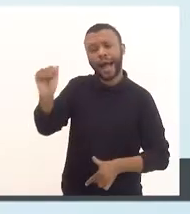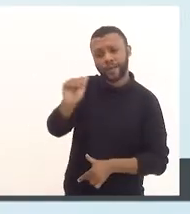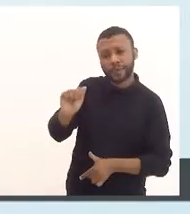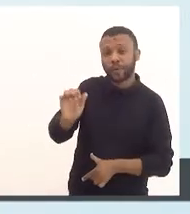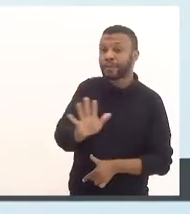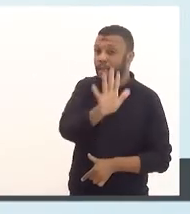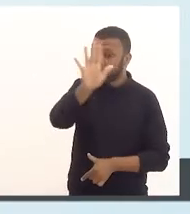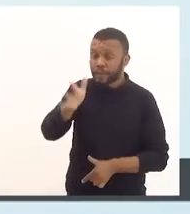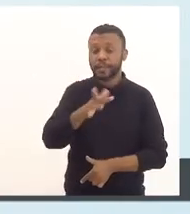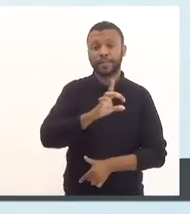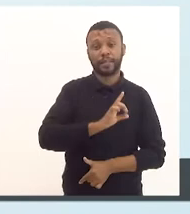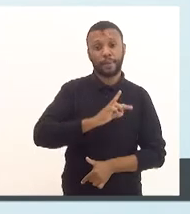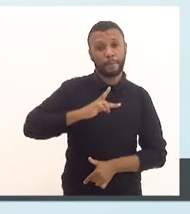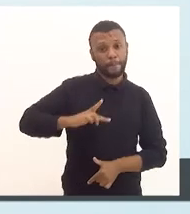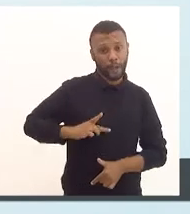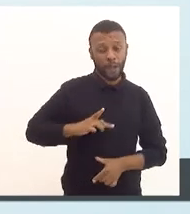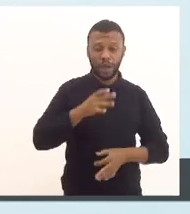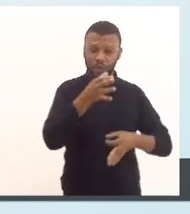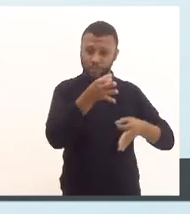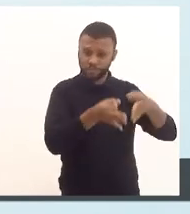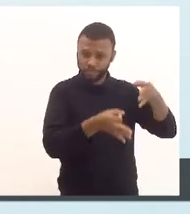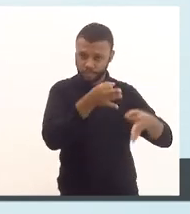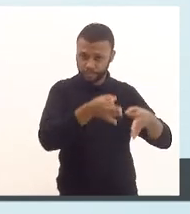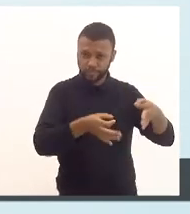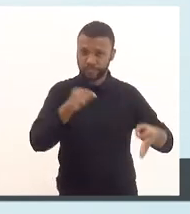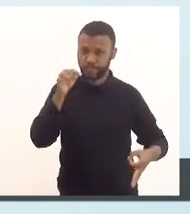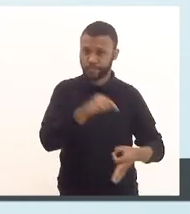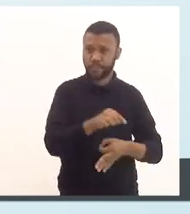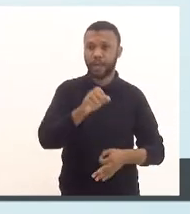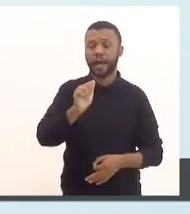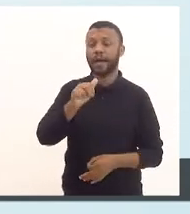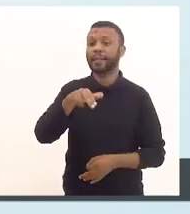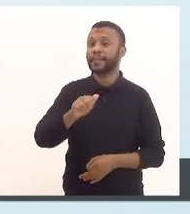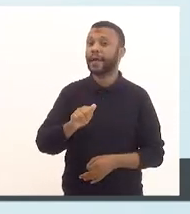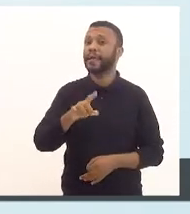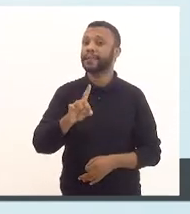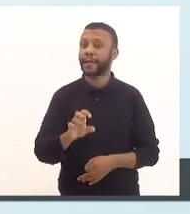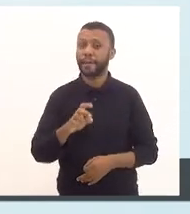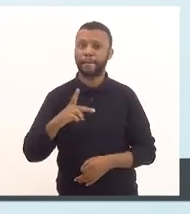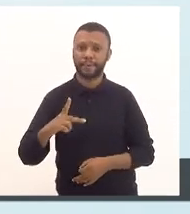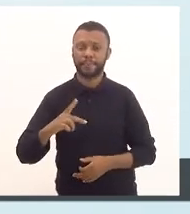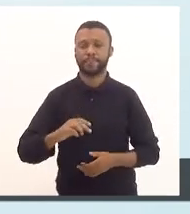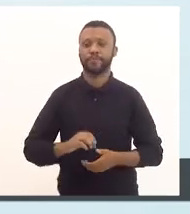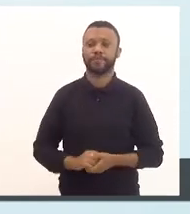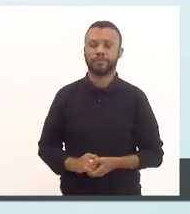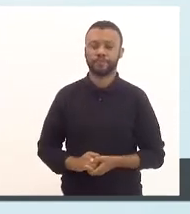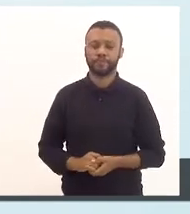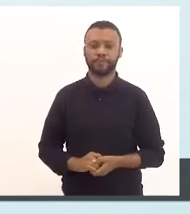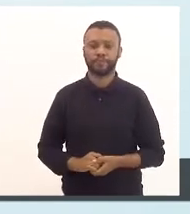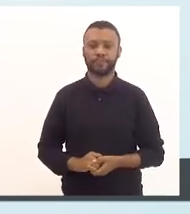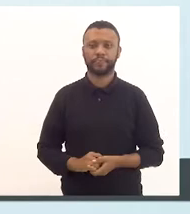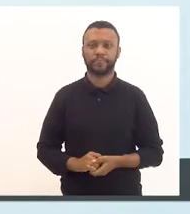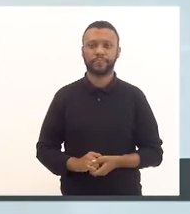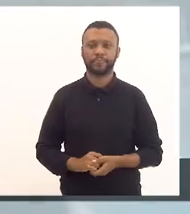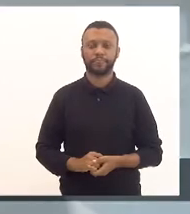Nacional das defensoras e defensores públicos Annabelle 1 E aí